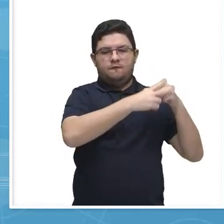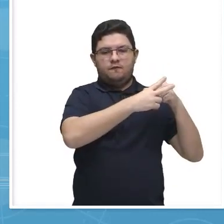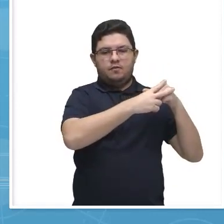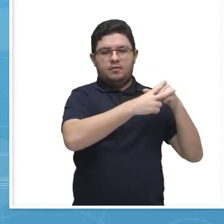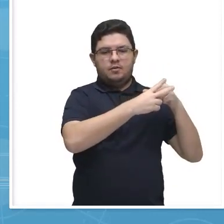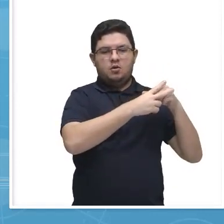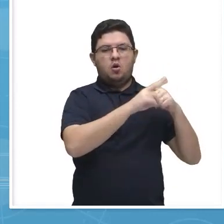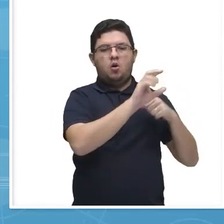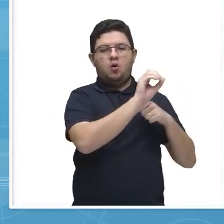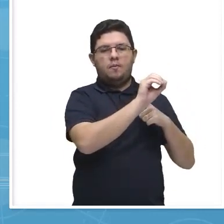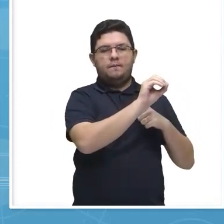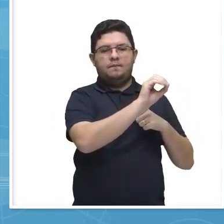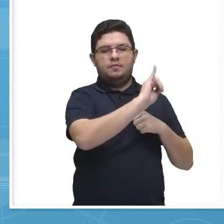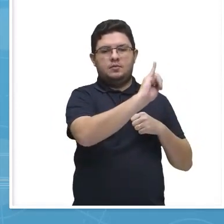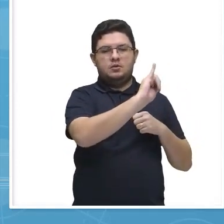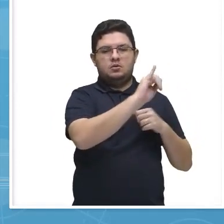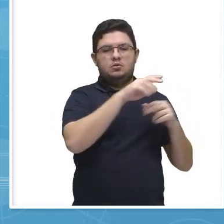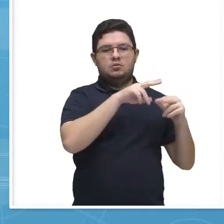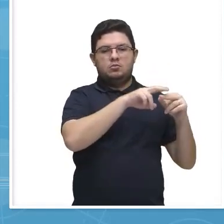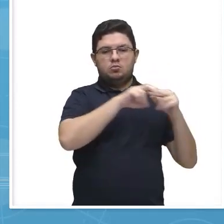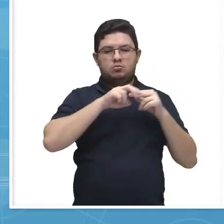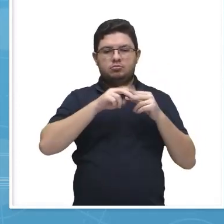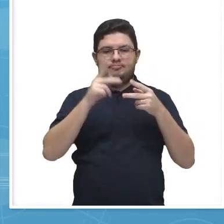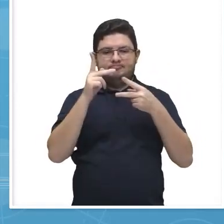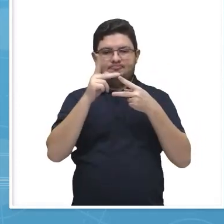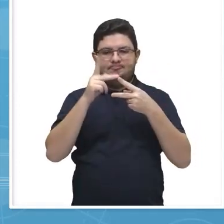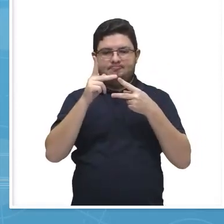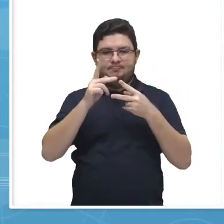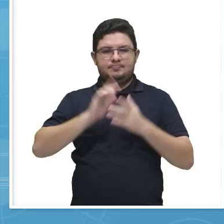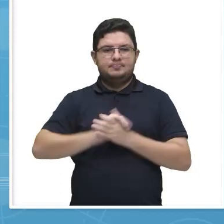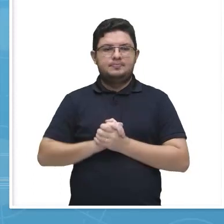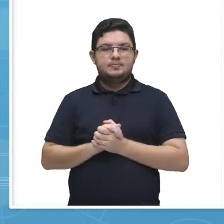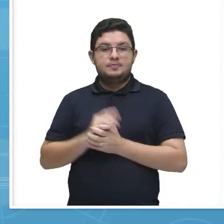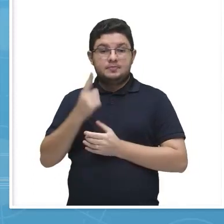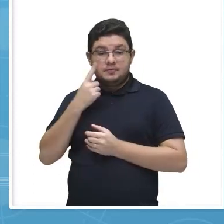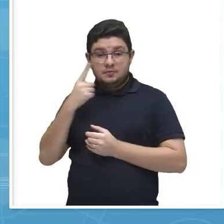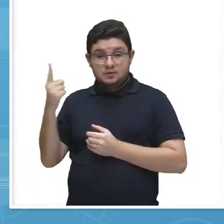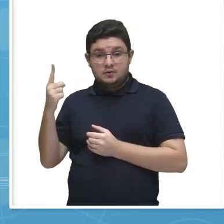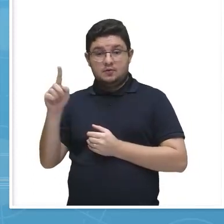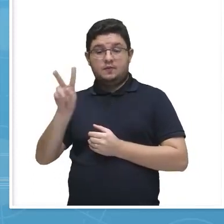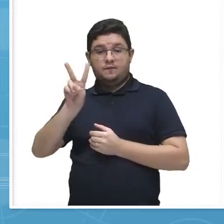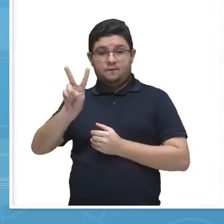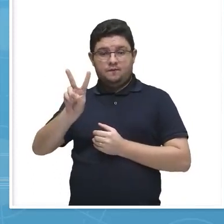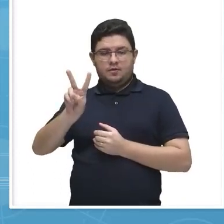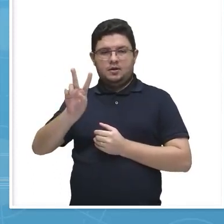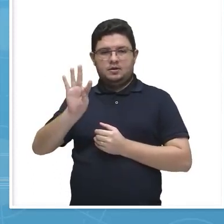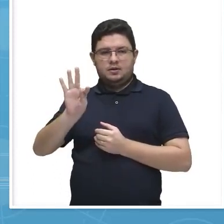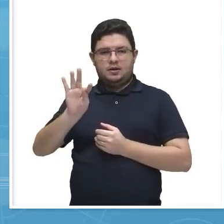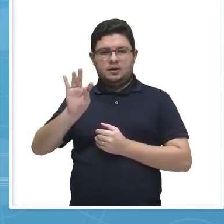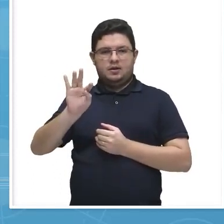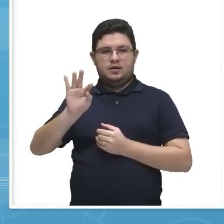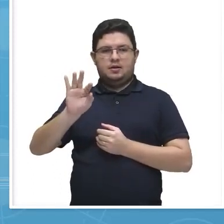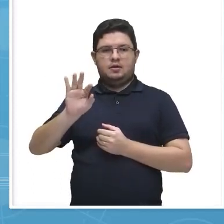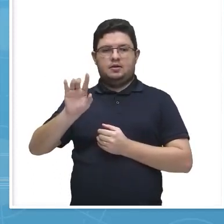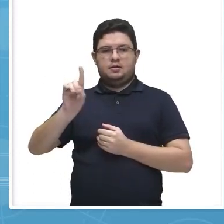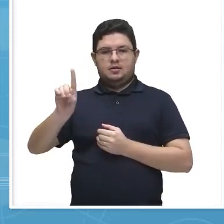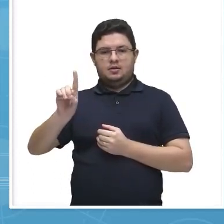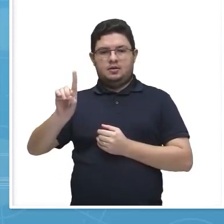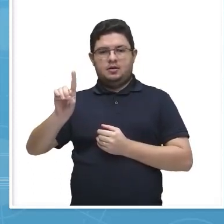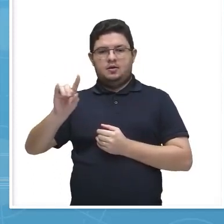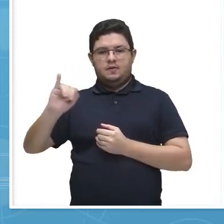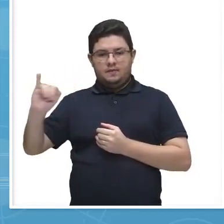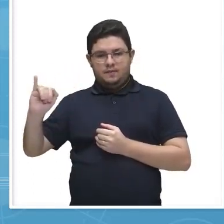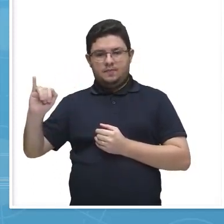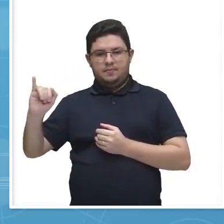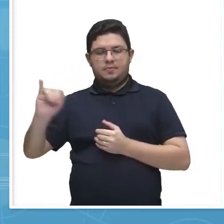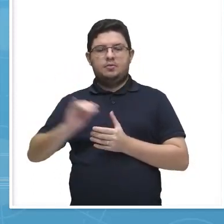indireto. E por último, nós temos os verbos transitivos, diretos e indiretos. Eles exigem